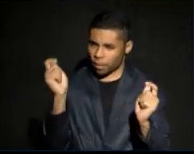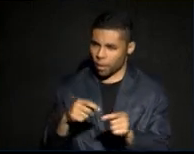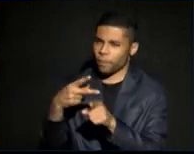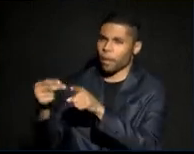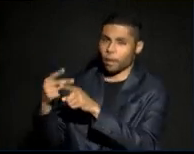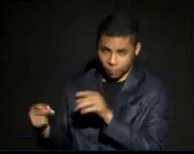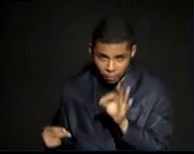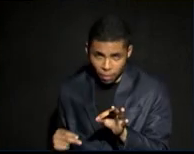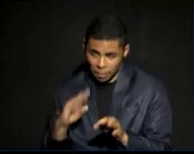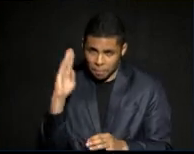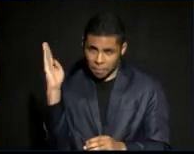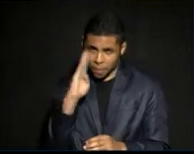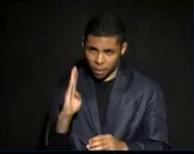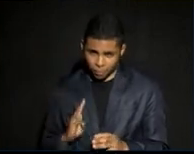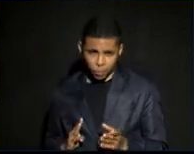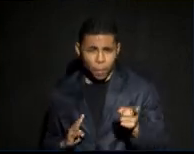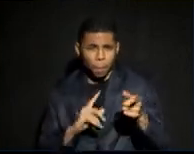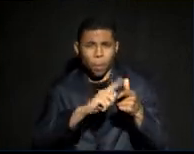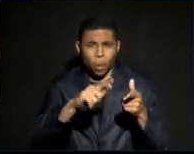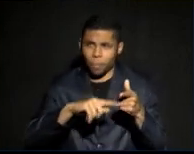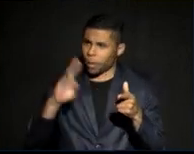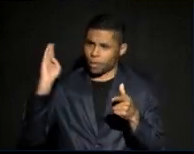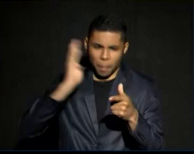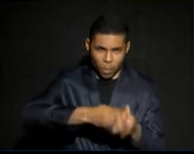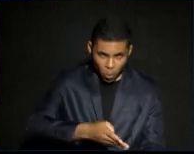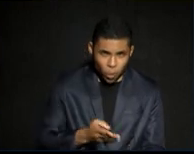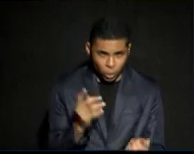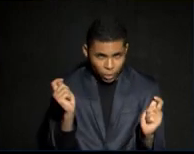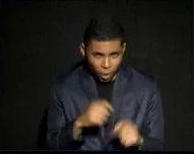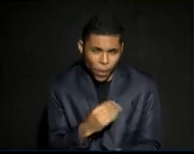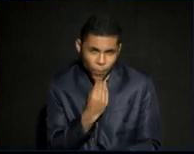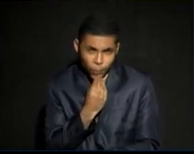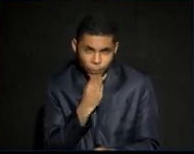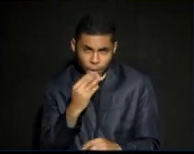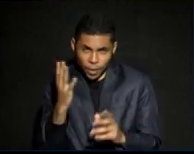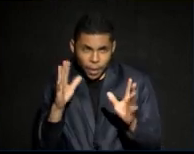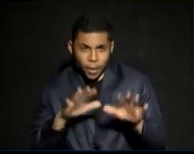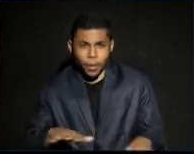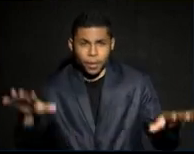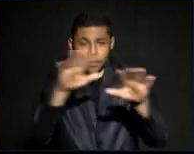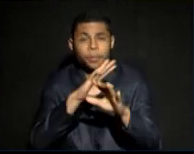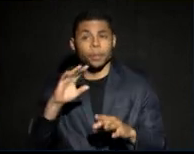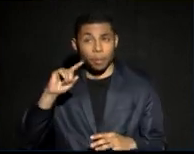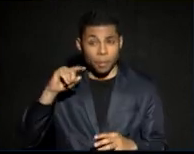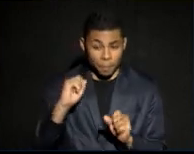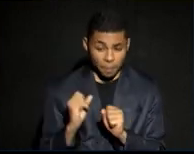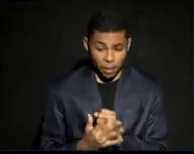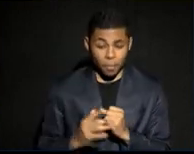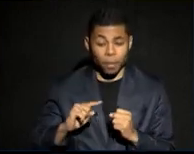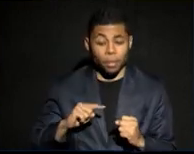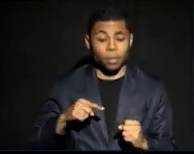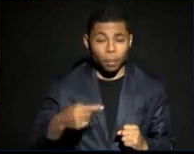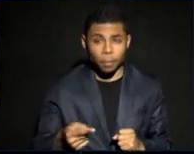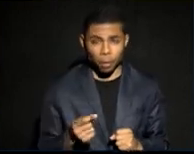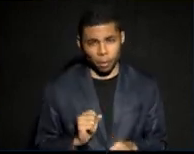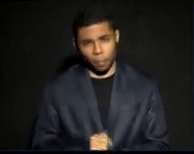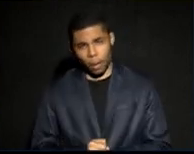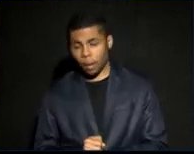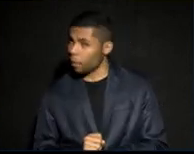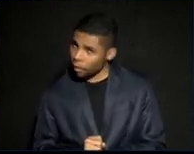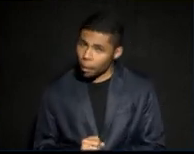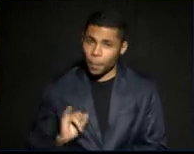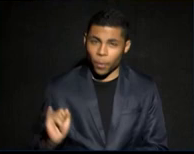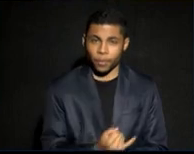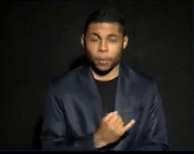desafios Brasil é maior do que os problemas que nós estamos vivendo tem uma oportunidade no mundo aí que depois a pandemia O Brasil precisa também